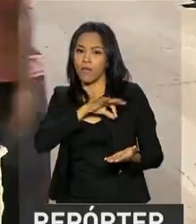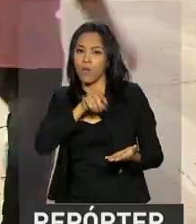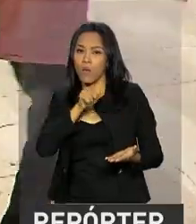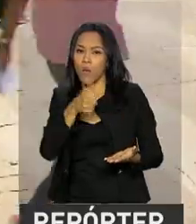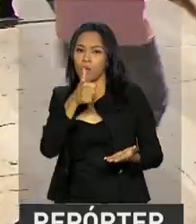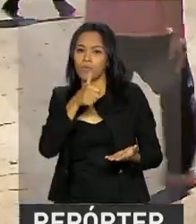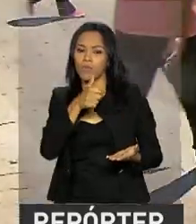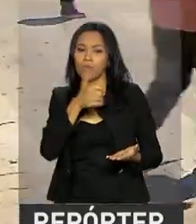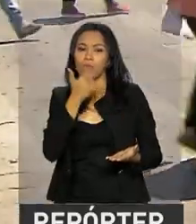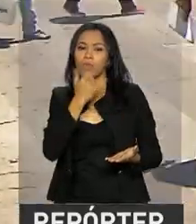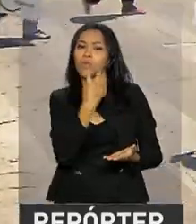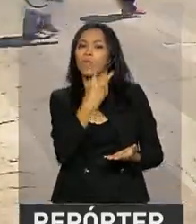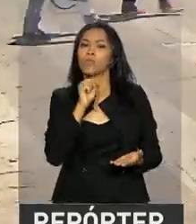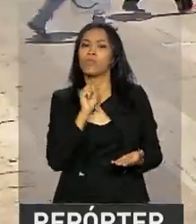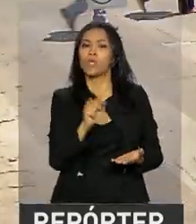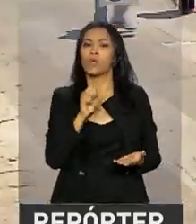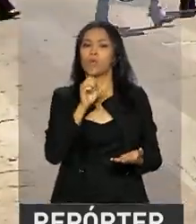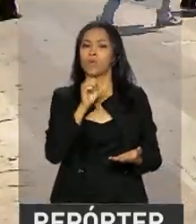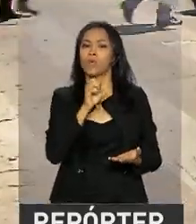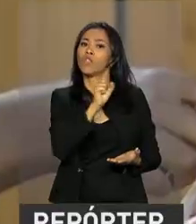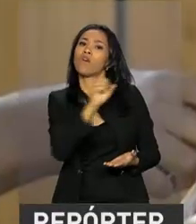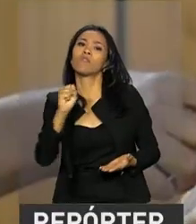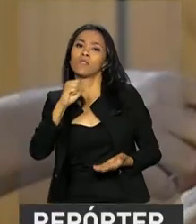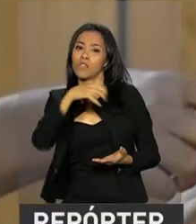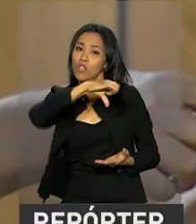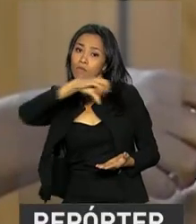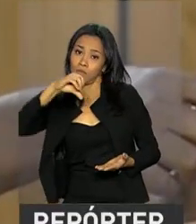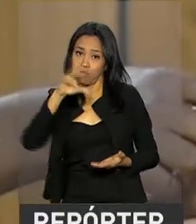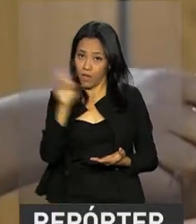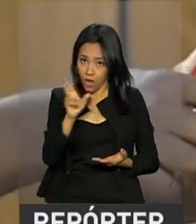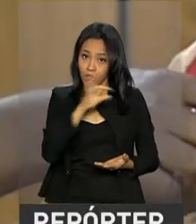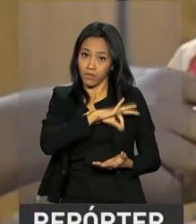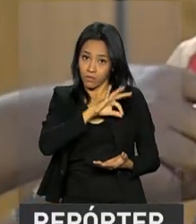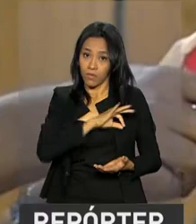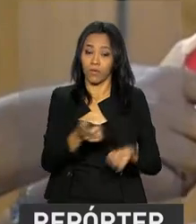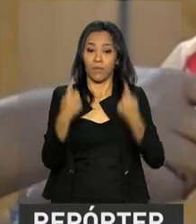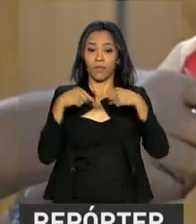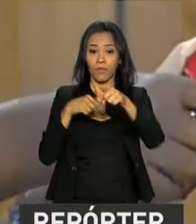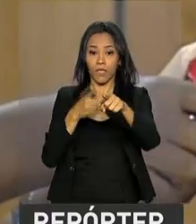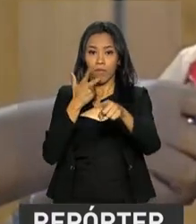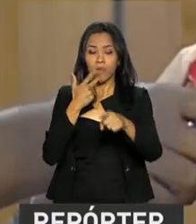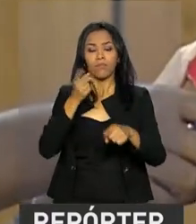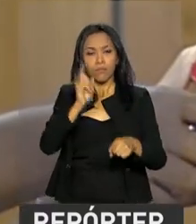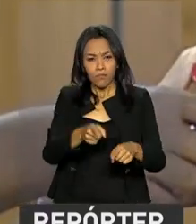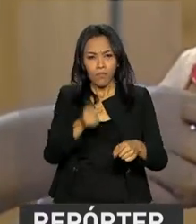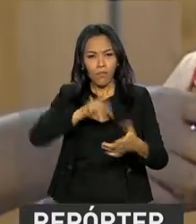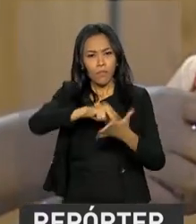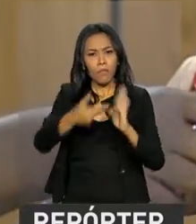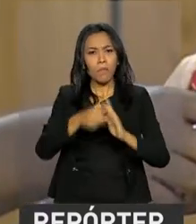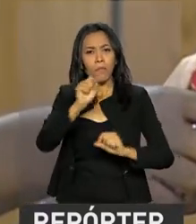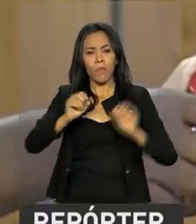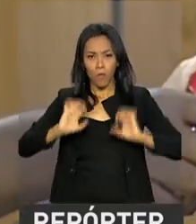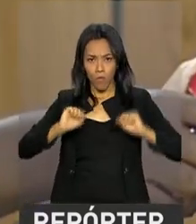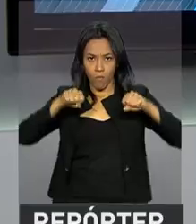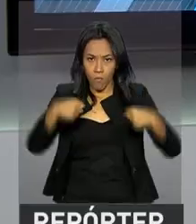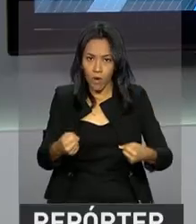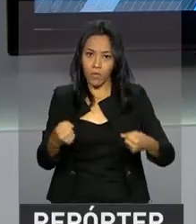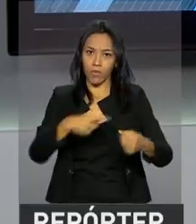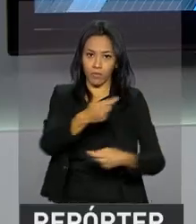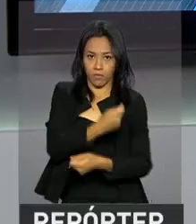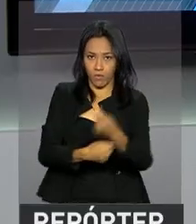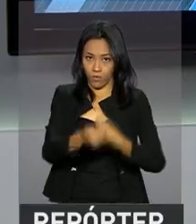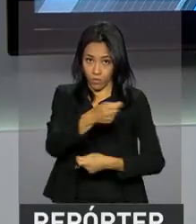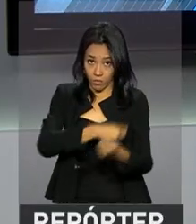quase 2 mil e novecentos reais os olhos de setembro mostram ter uma continuidade da retomada do crescimento da economia